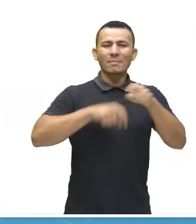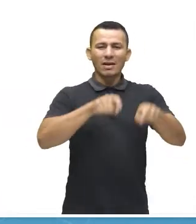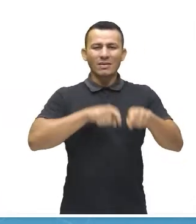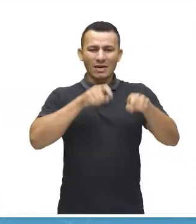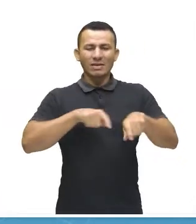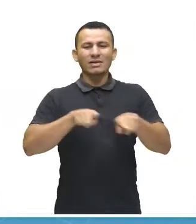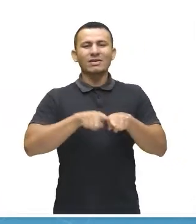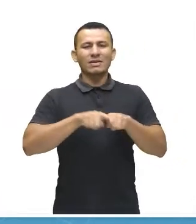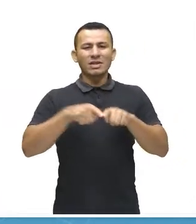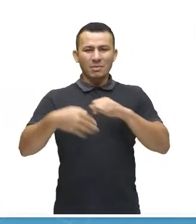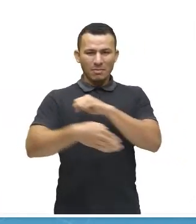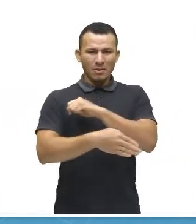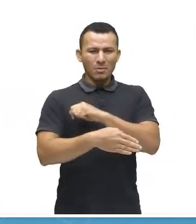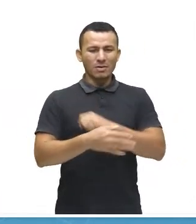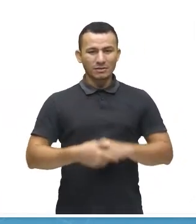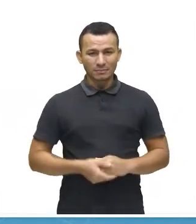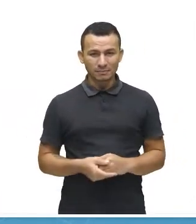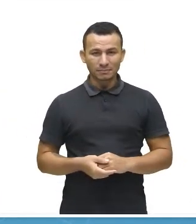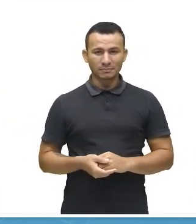pecuária moderna.